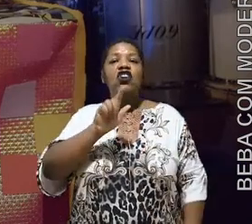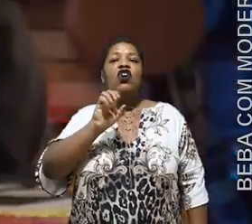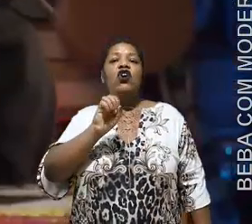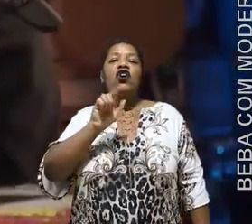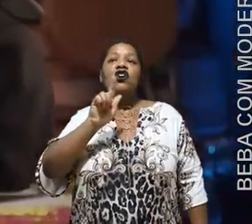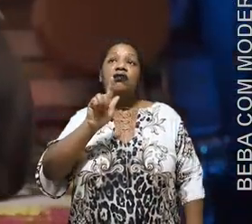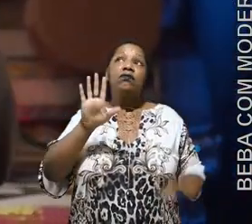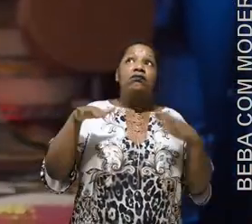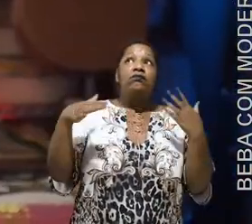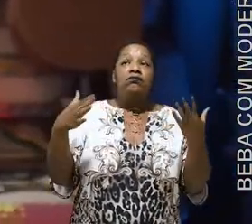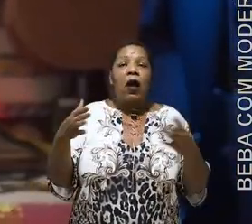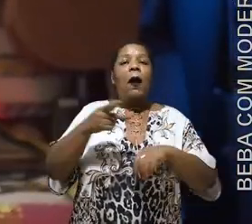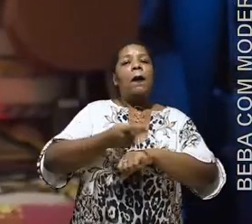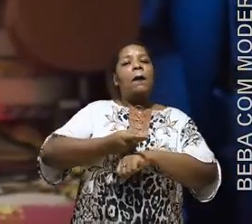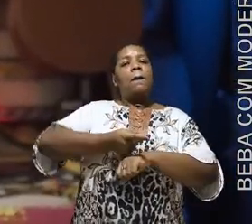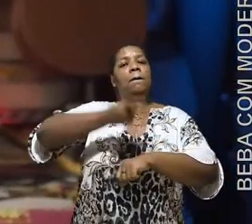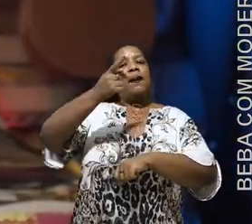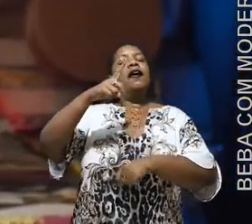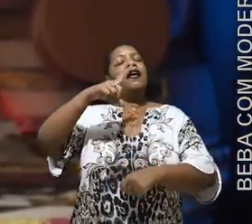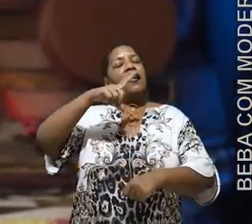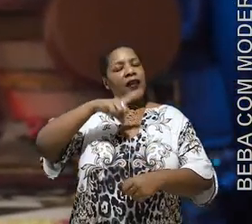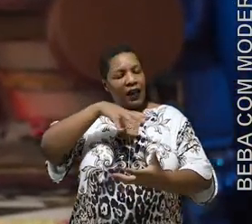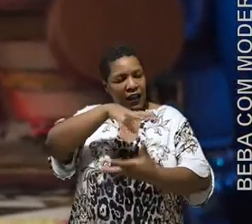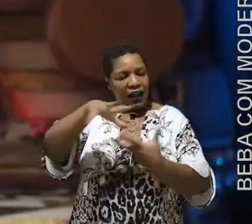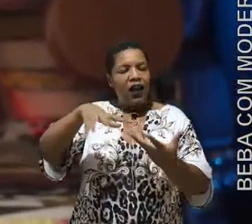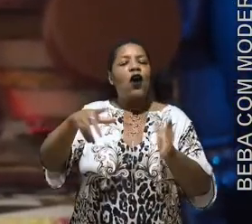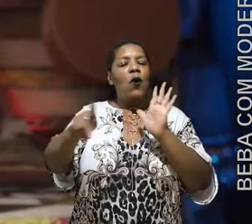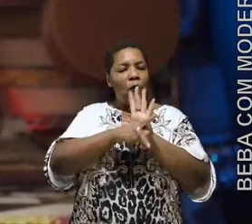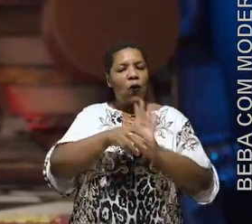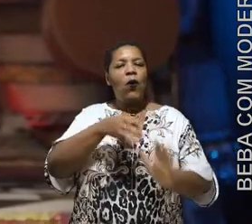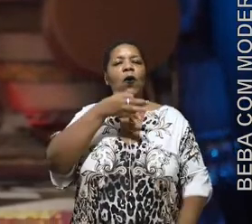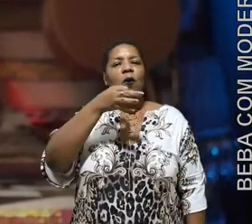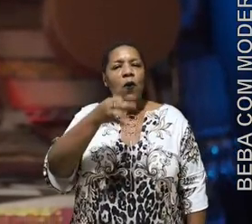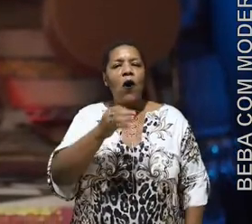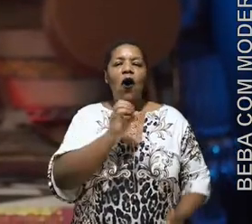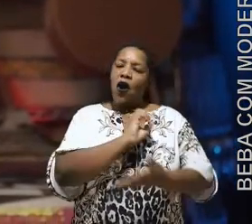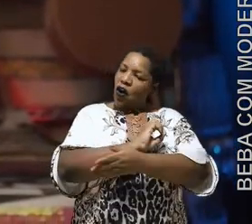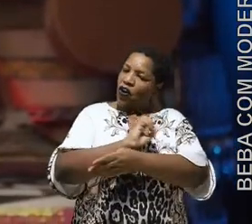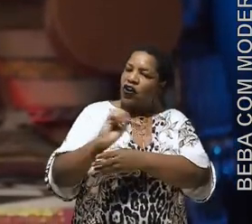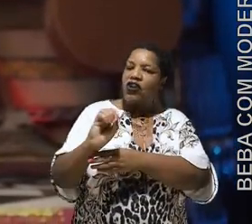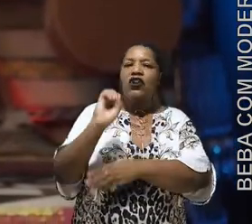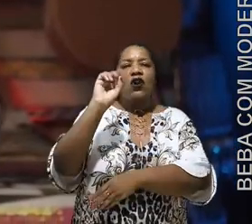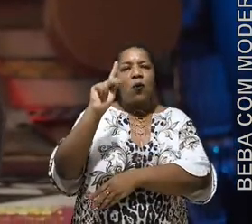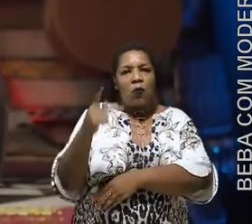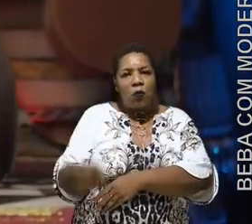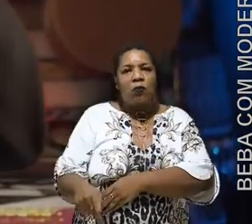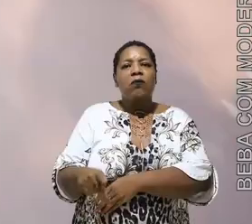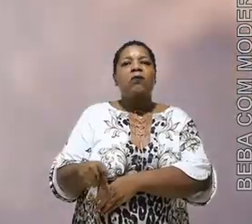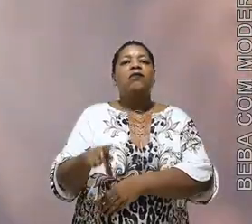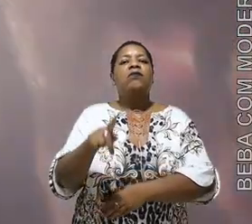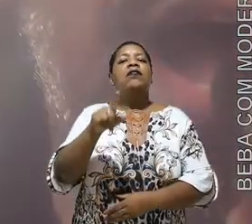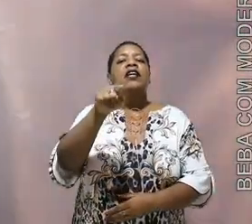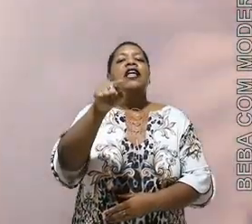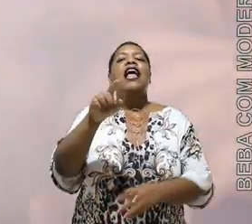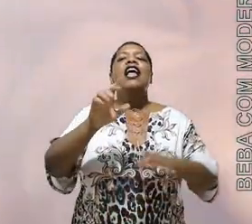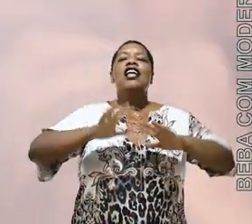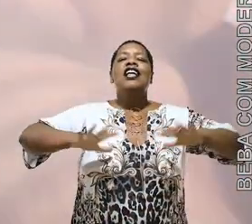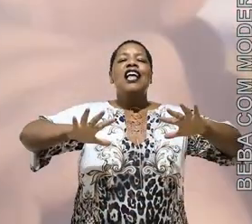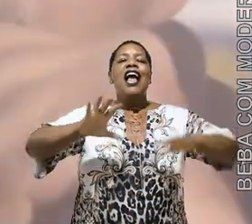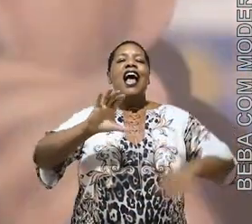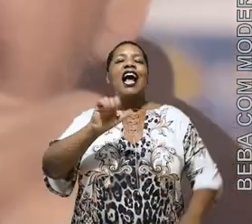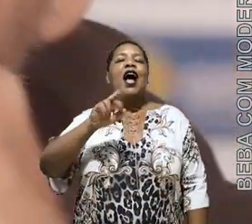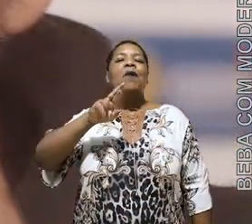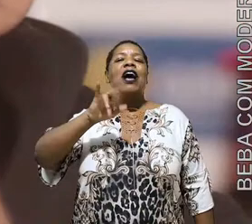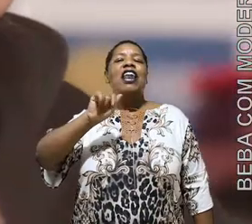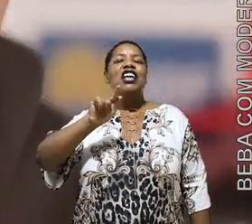trocar os conversos porque às vezes elas fez Premier retirou a terra referíamos opinião próprio original da Cópia Garnizé